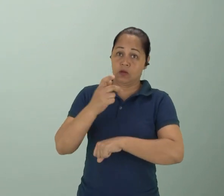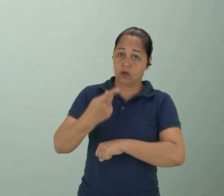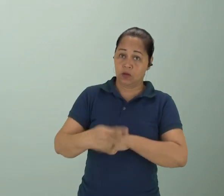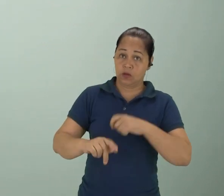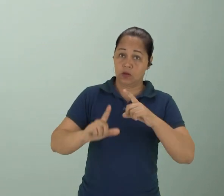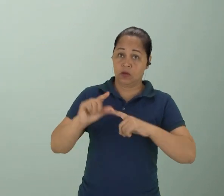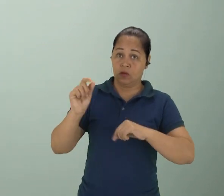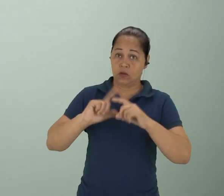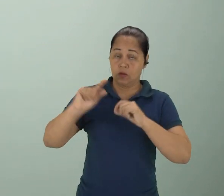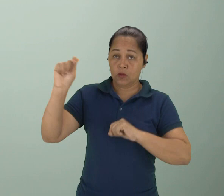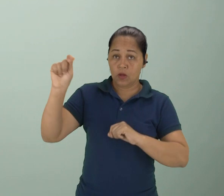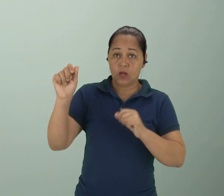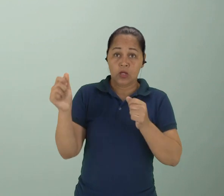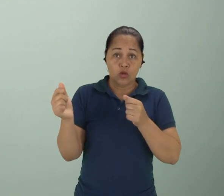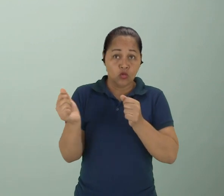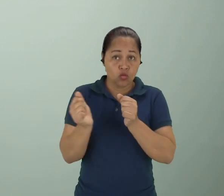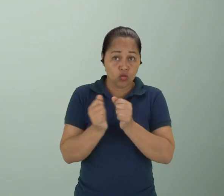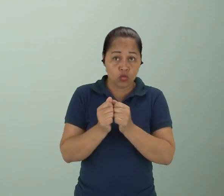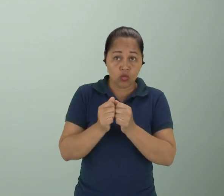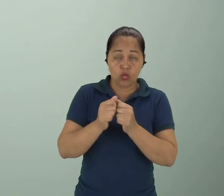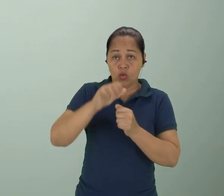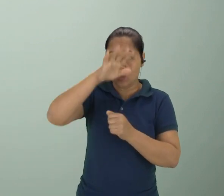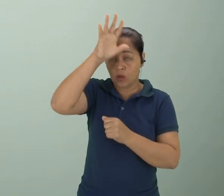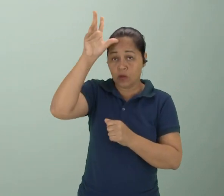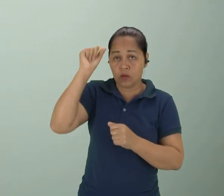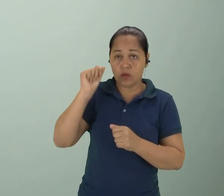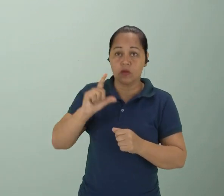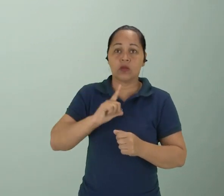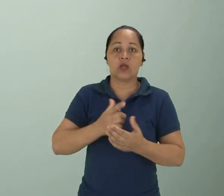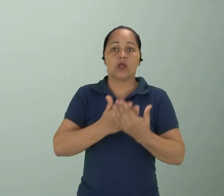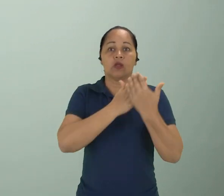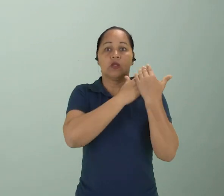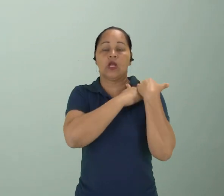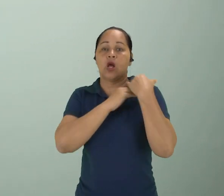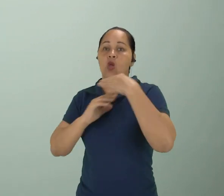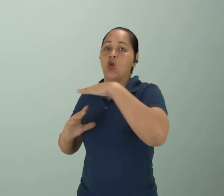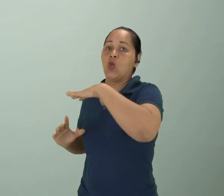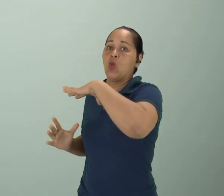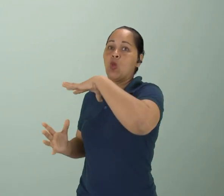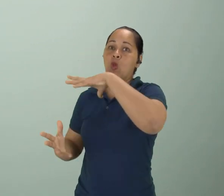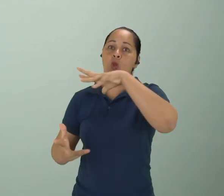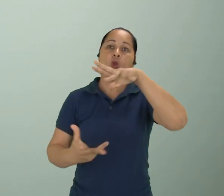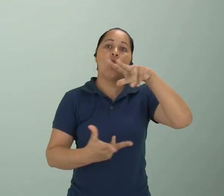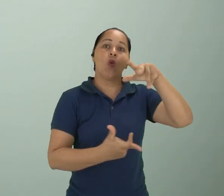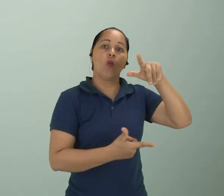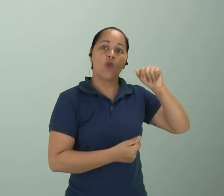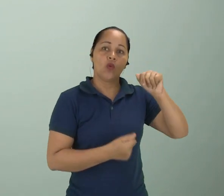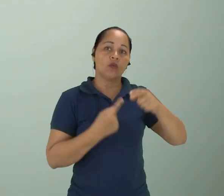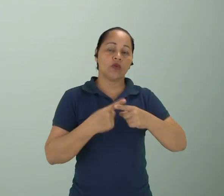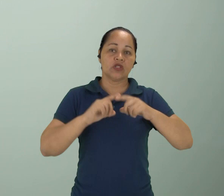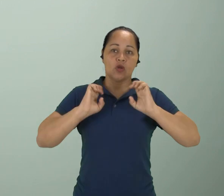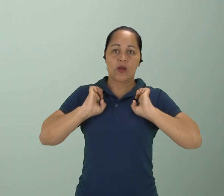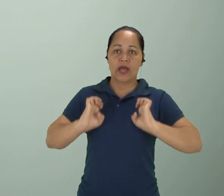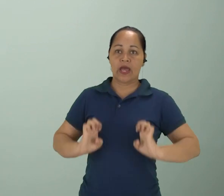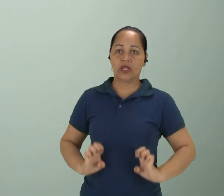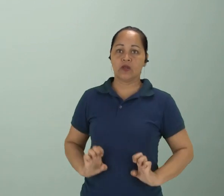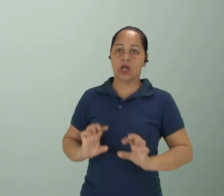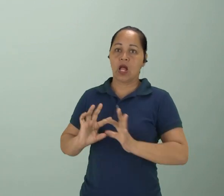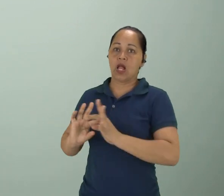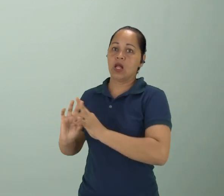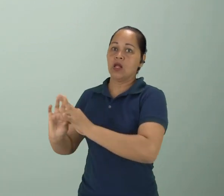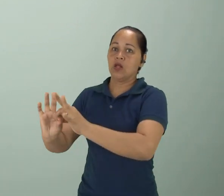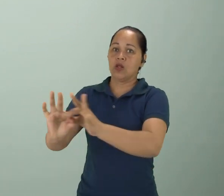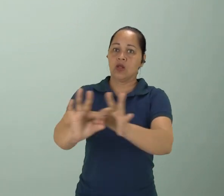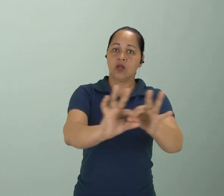né localizado na amazônia tem a responsabilidade global o que seria um bem coletivo né a maneira como a gente